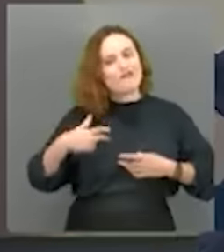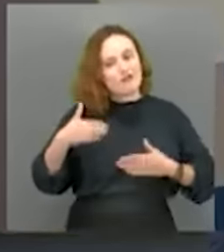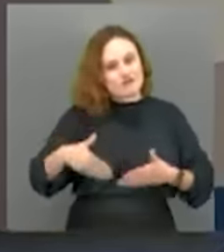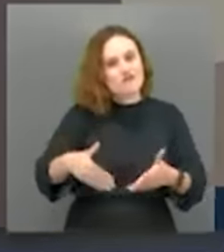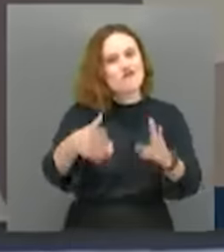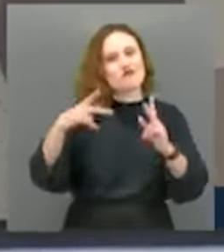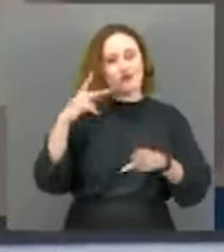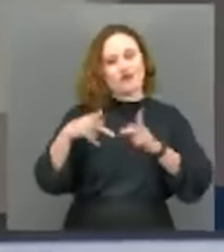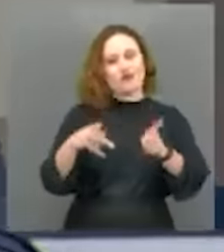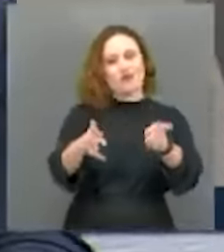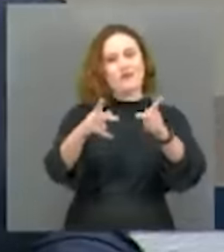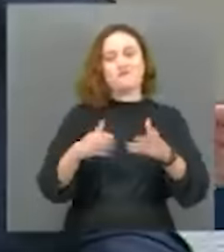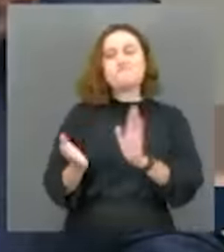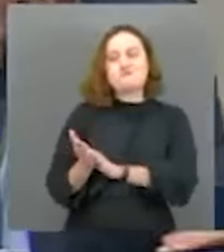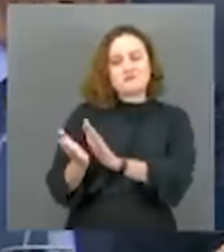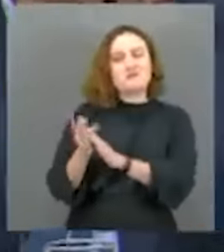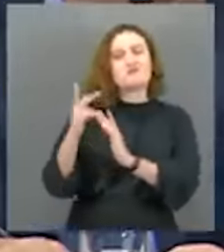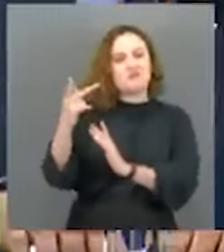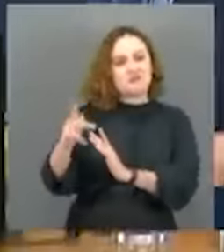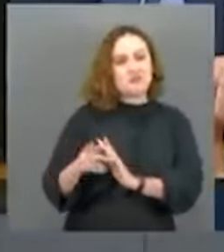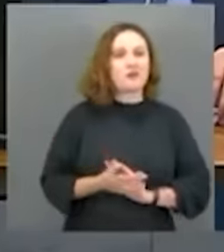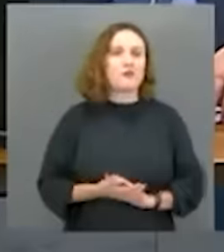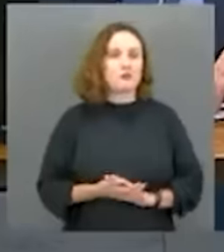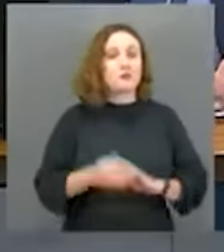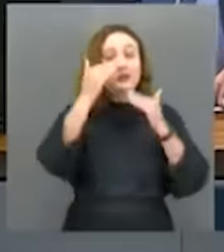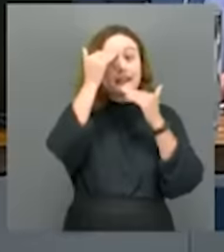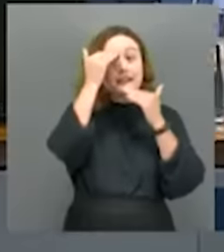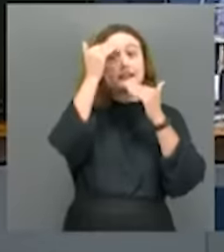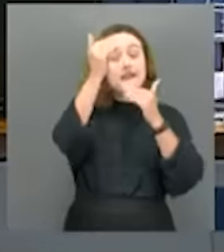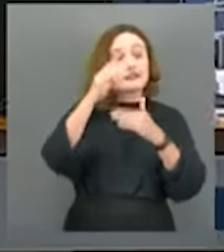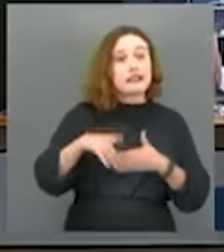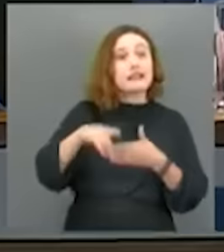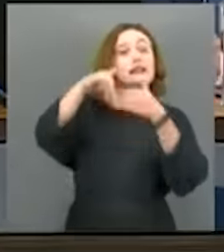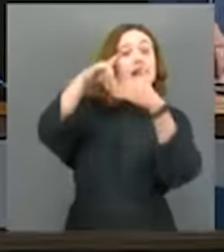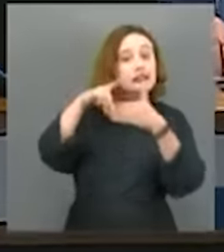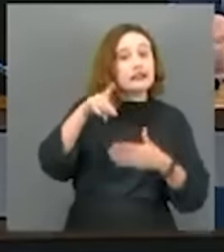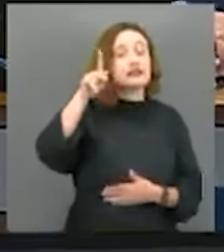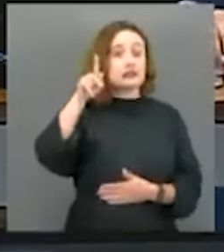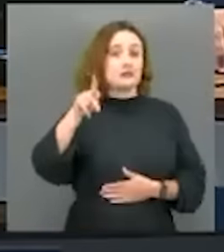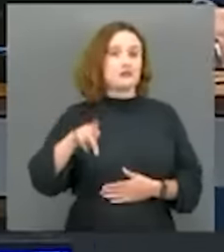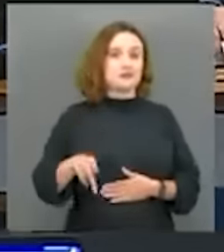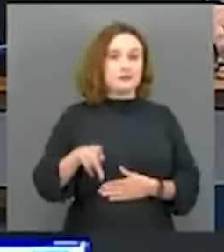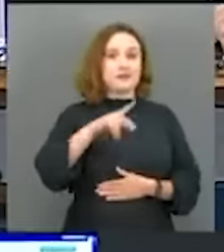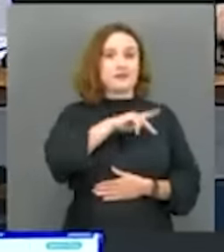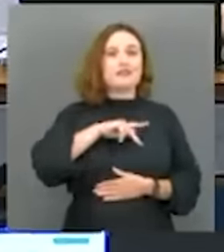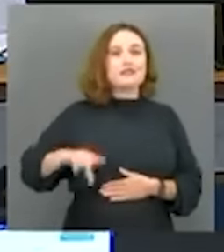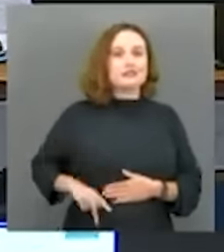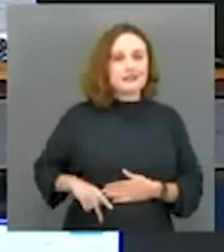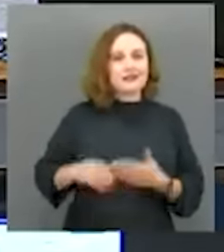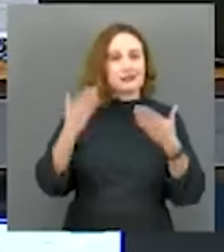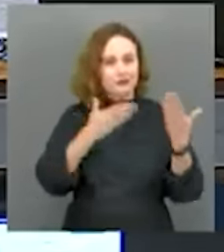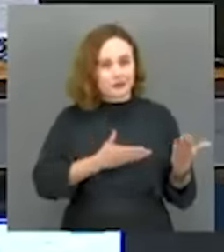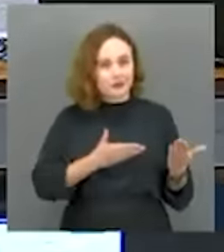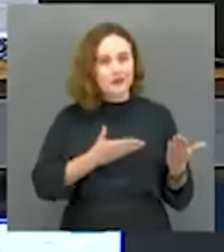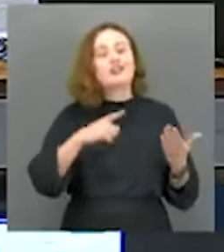abraço parabéns pela autoria agradecer ao líder e presidente em exercício w Alencar pelo gesto